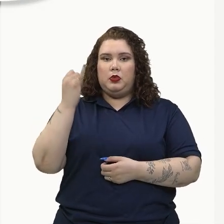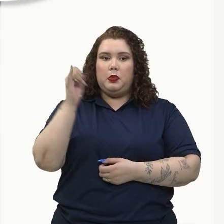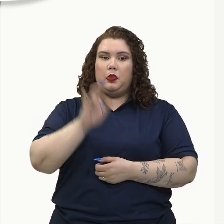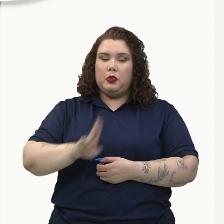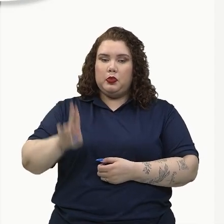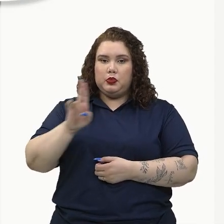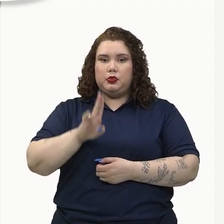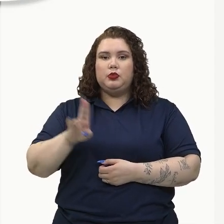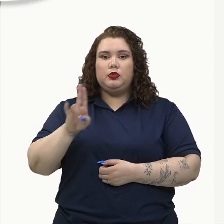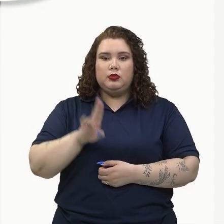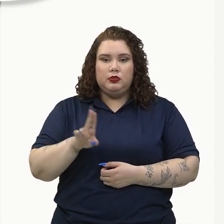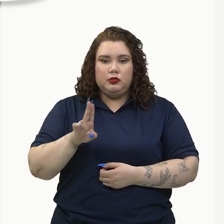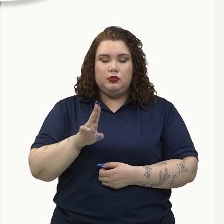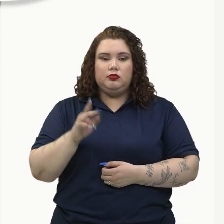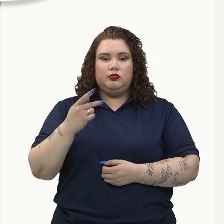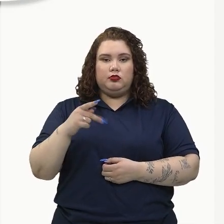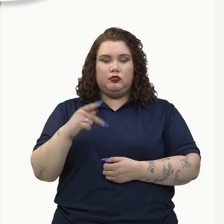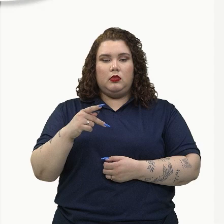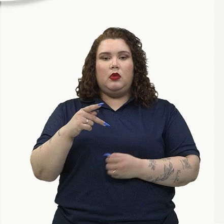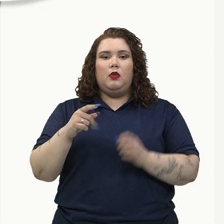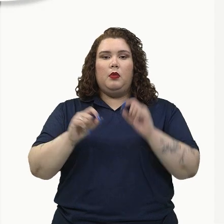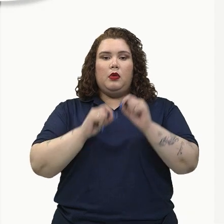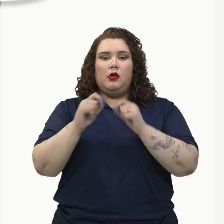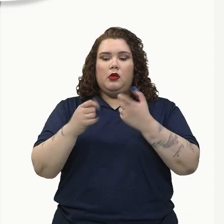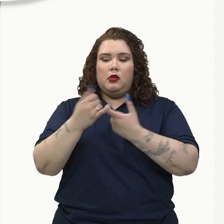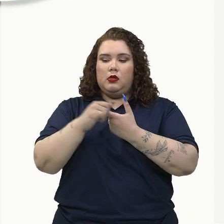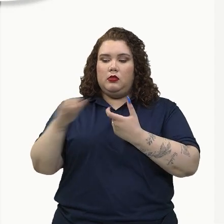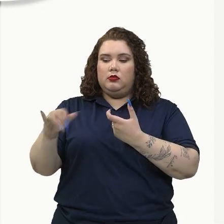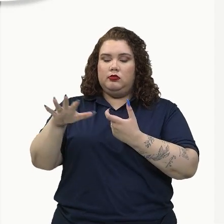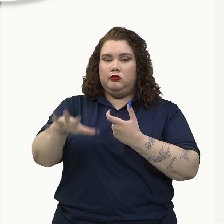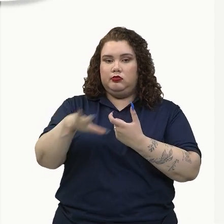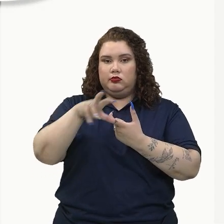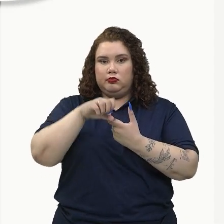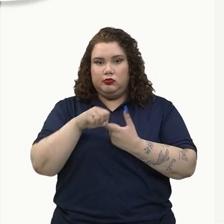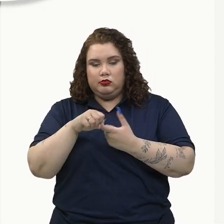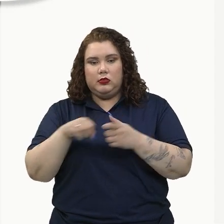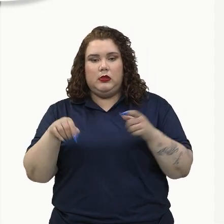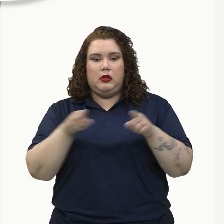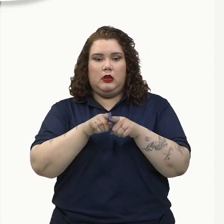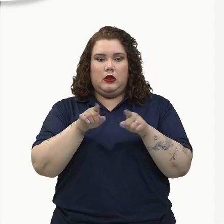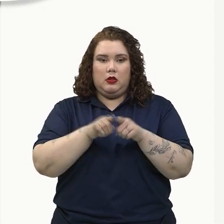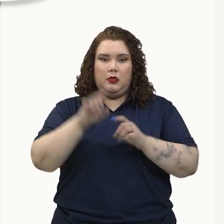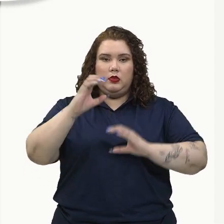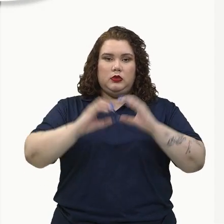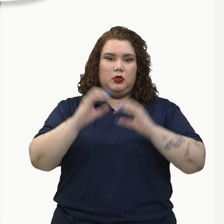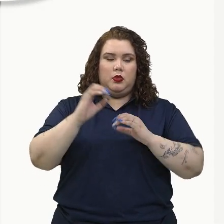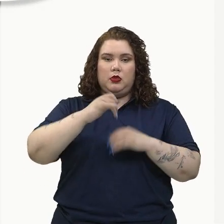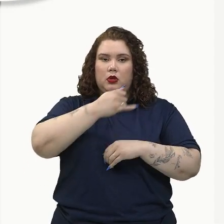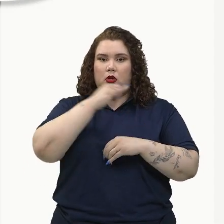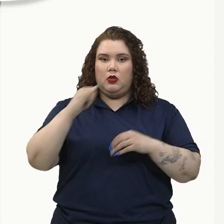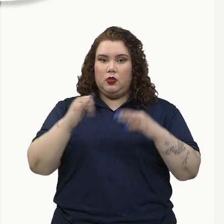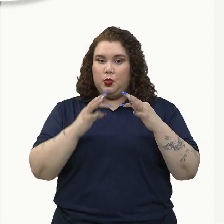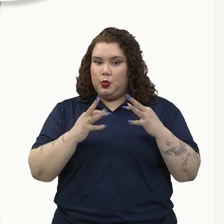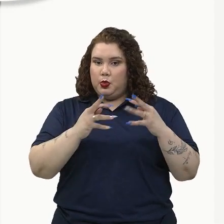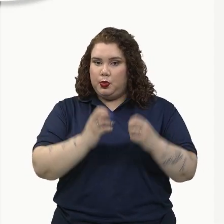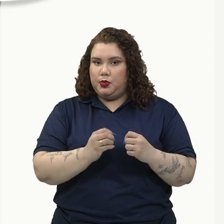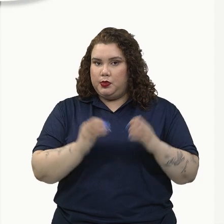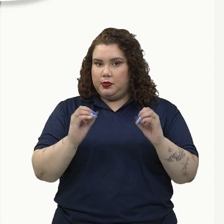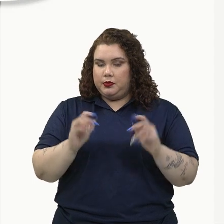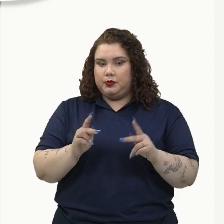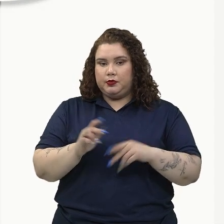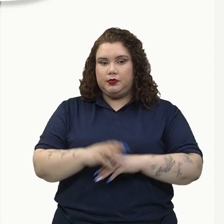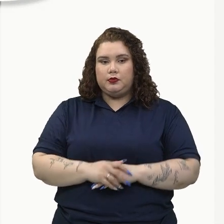funcionamento dos receptores, para o funcionamento dos circuitos elétricos em geral. Então, olha só,